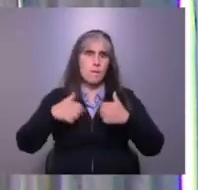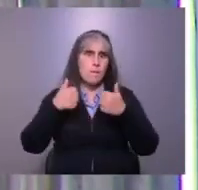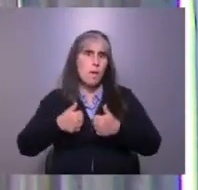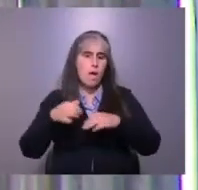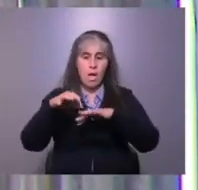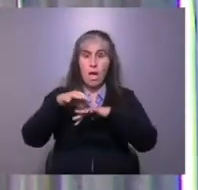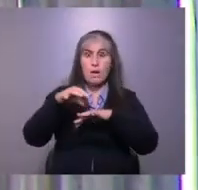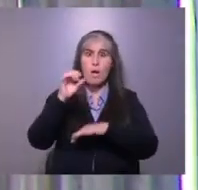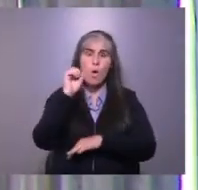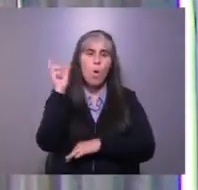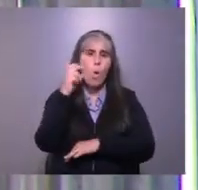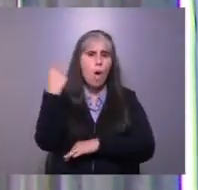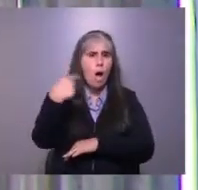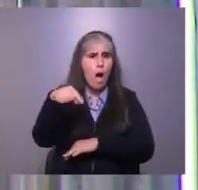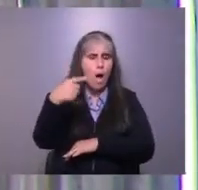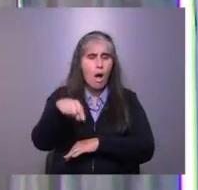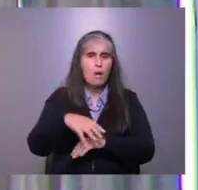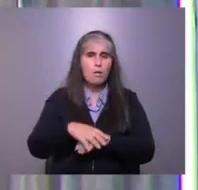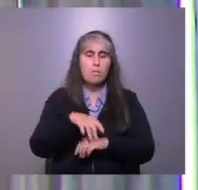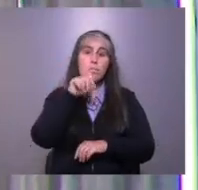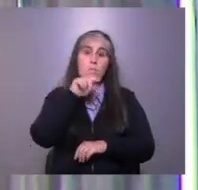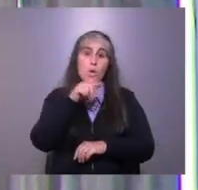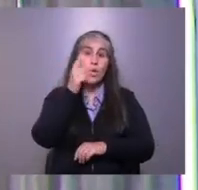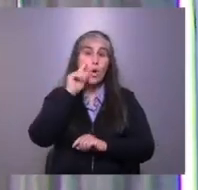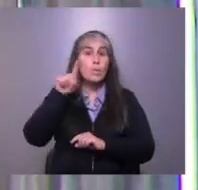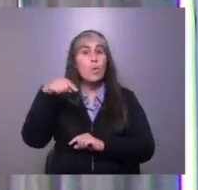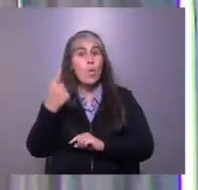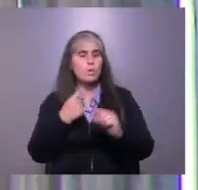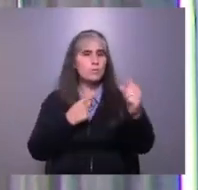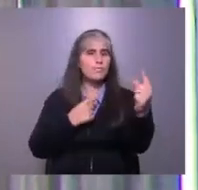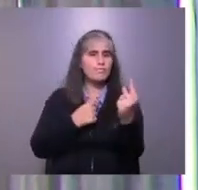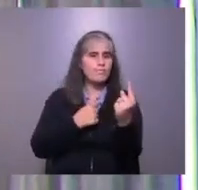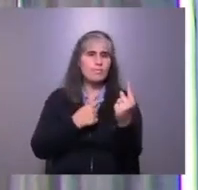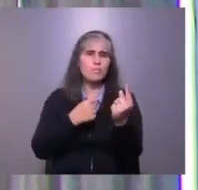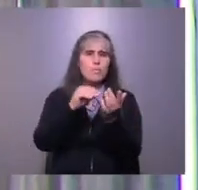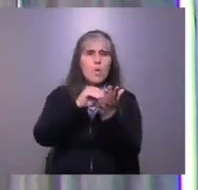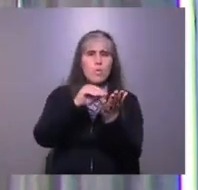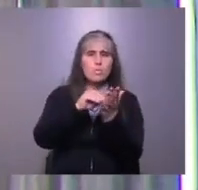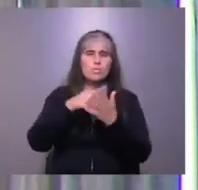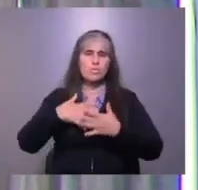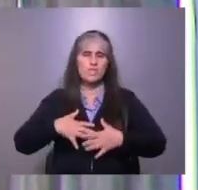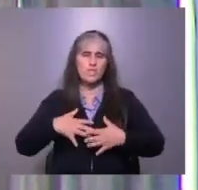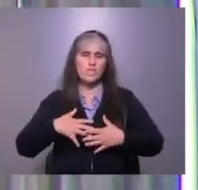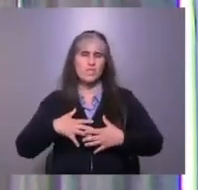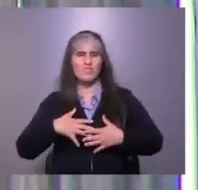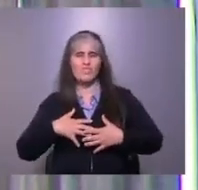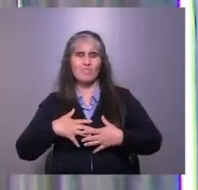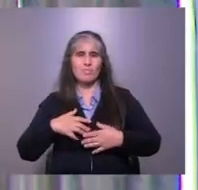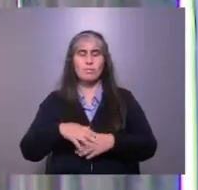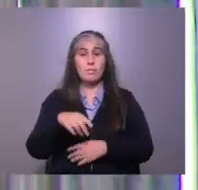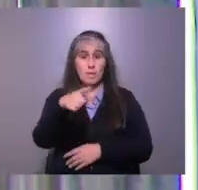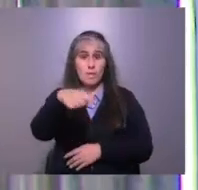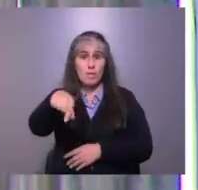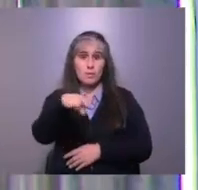e entre também um pobre e mal vestido. Talvez olhais para o homem